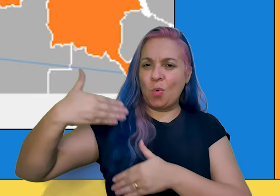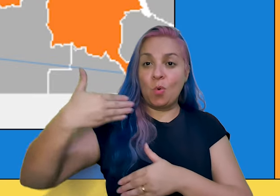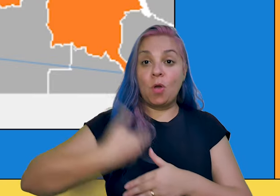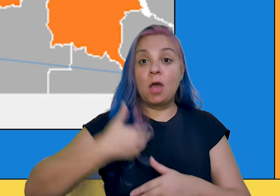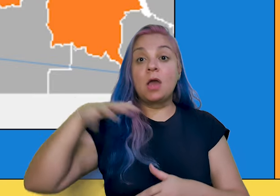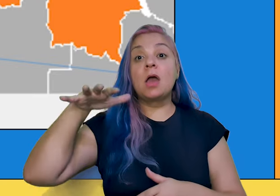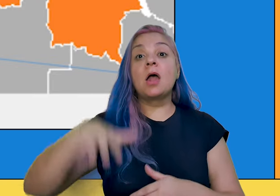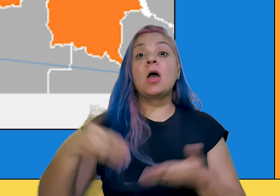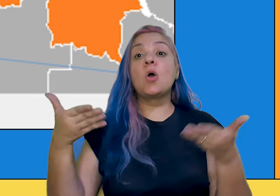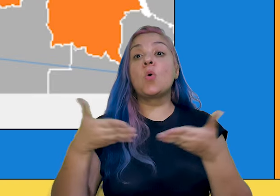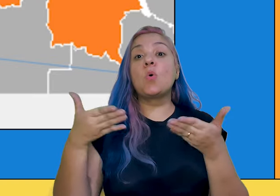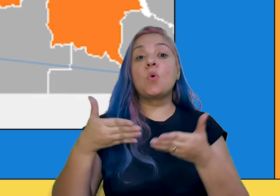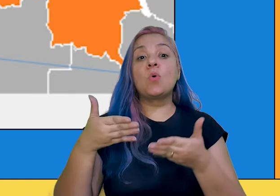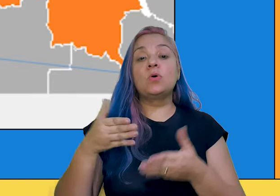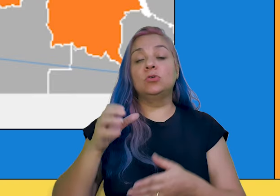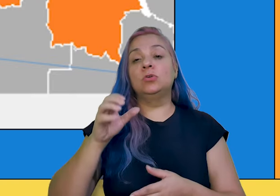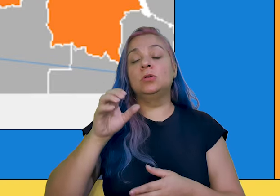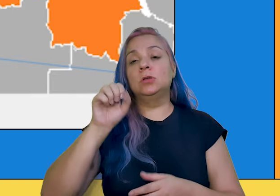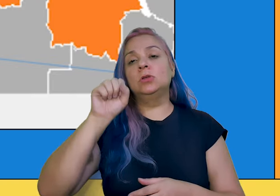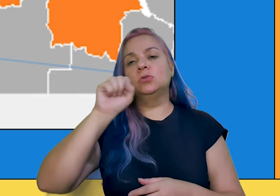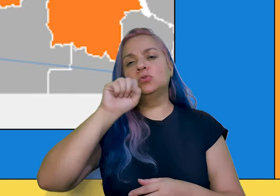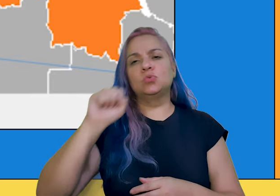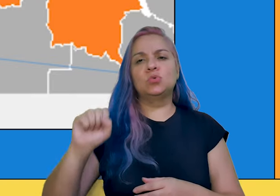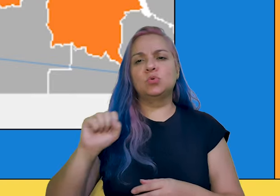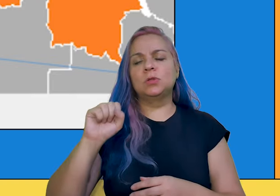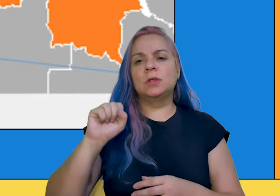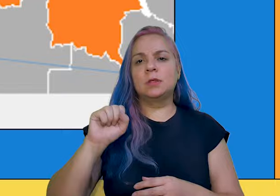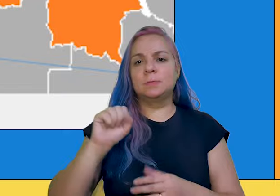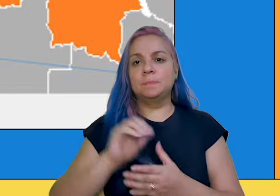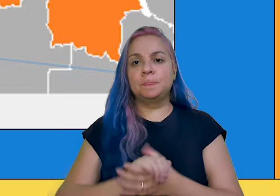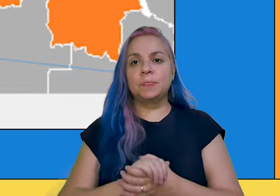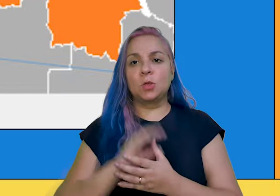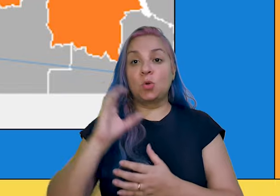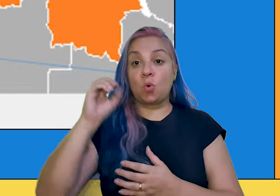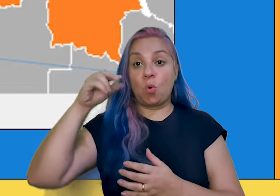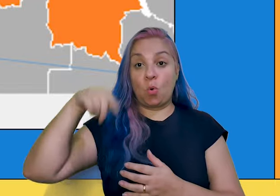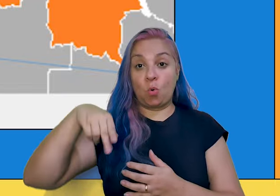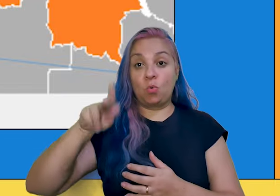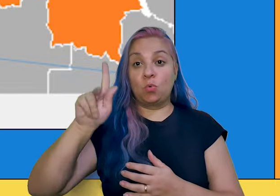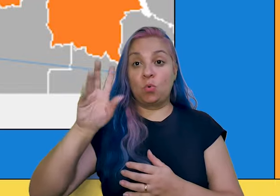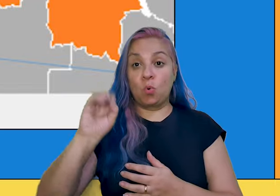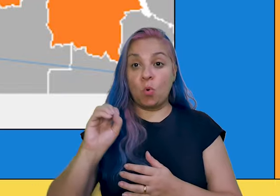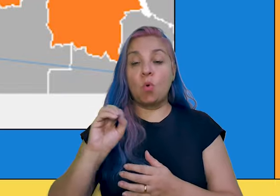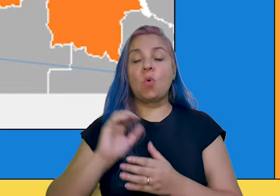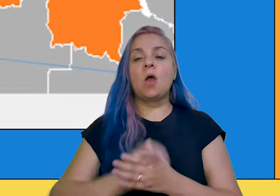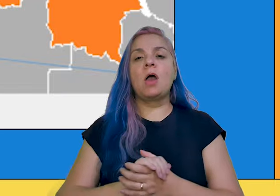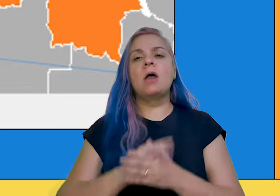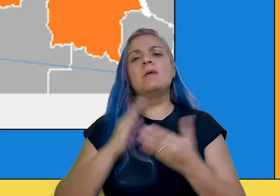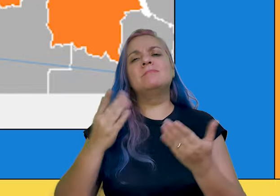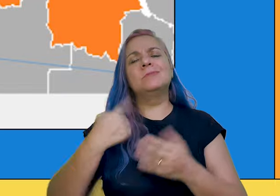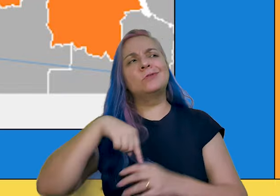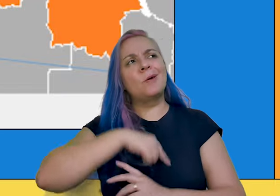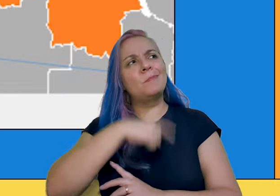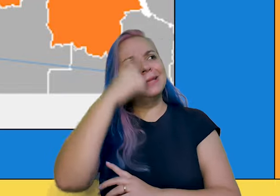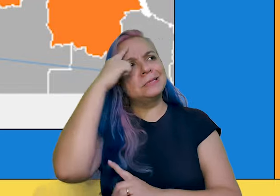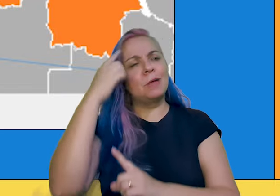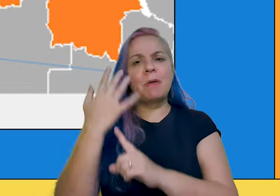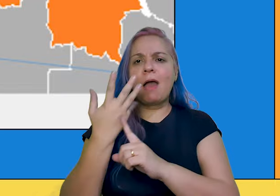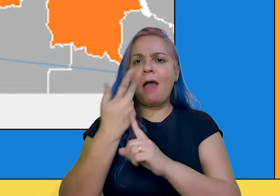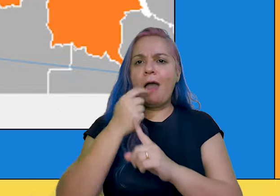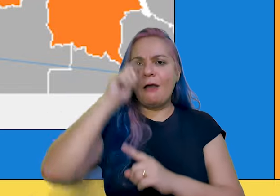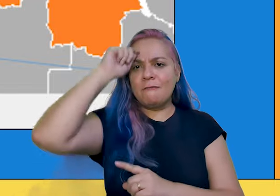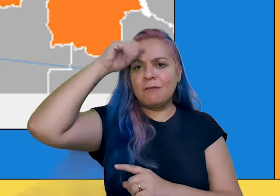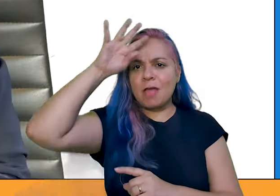colorido Essa do região continente está localizada africano. hoje no sudoeste da República Democrática do Congo. Pois bem, então quando pensamos em